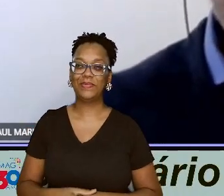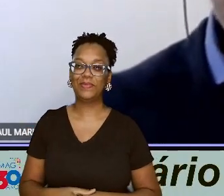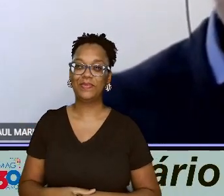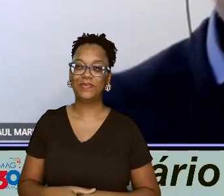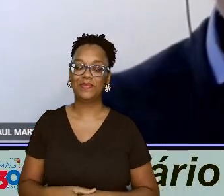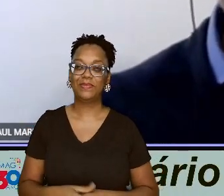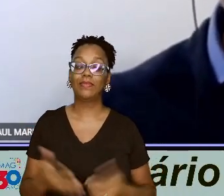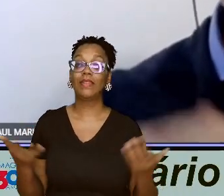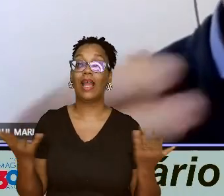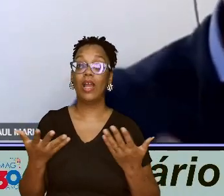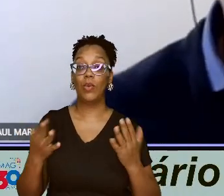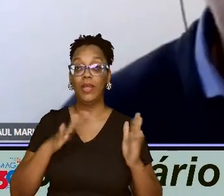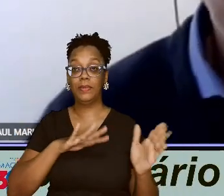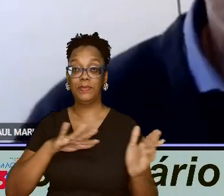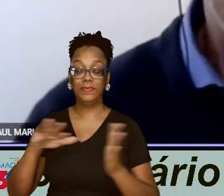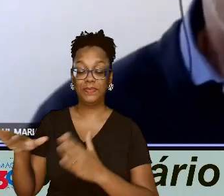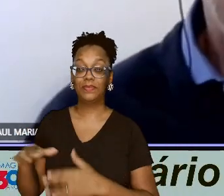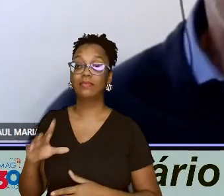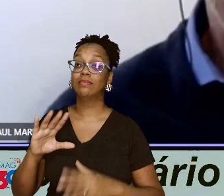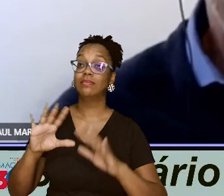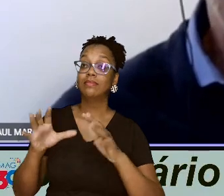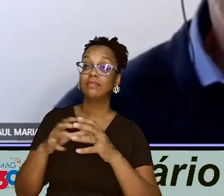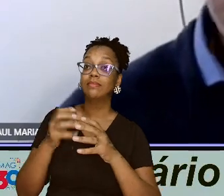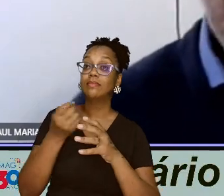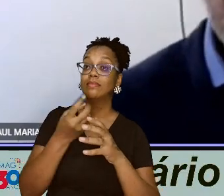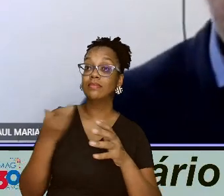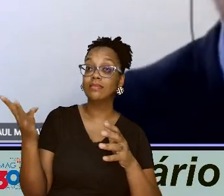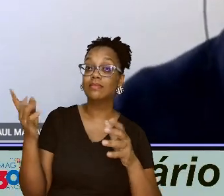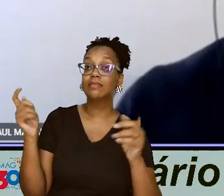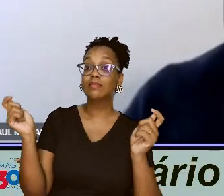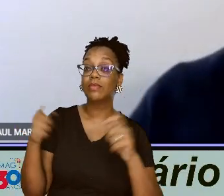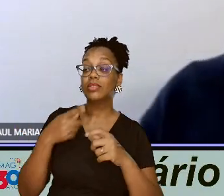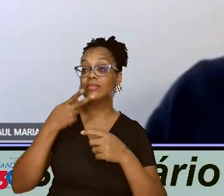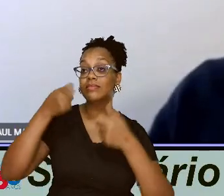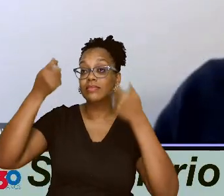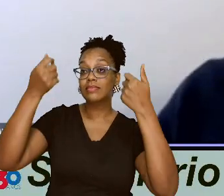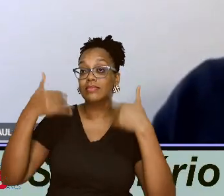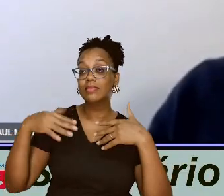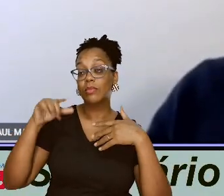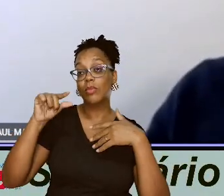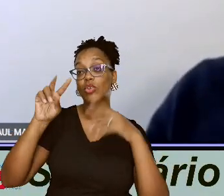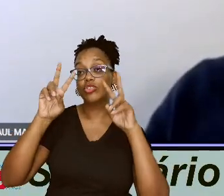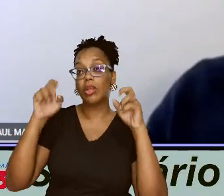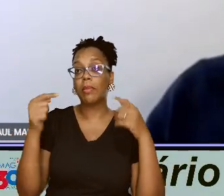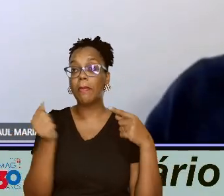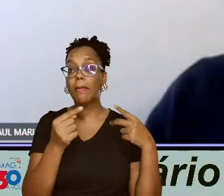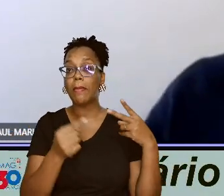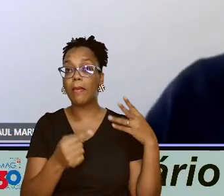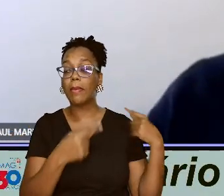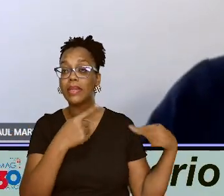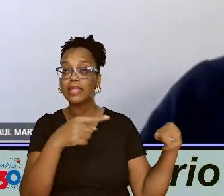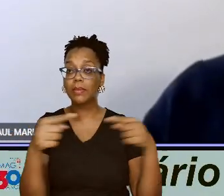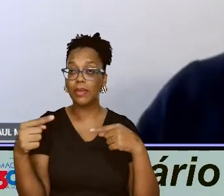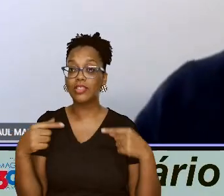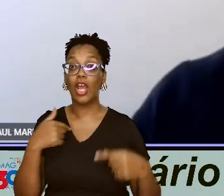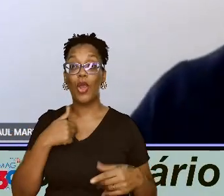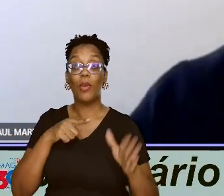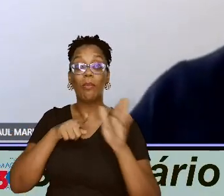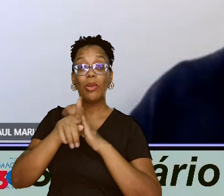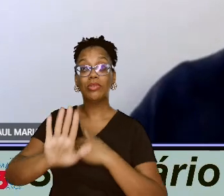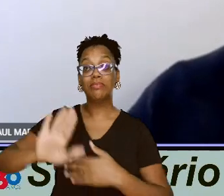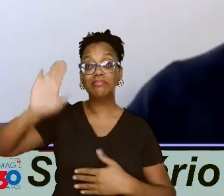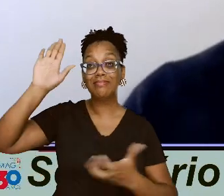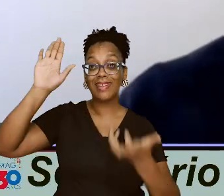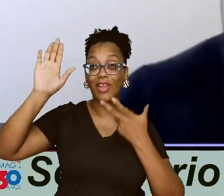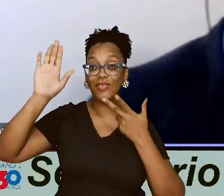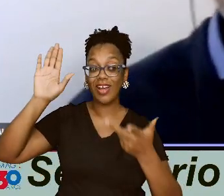script agora propõe que o grupo possa falar um pouco sobre os pontos levantados. E eu pergunto quem gostaria de falar, talvez a